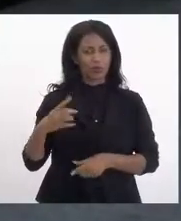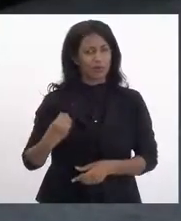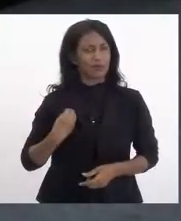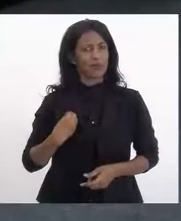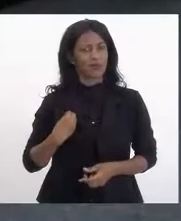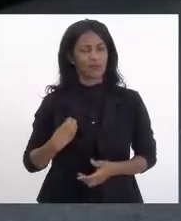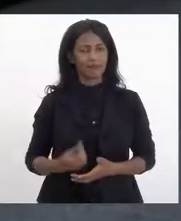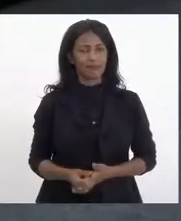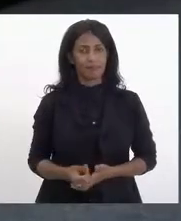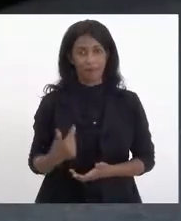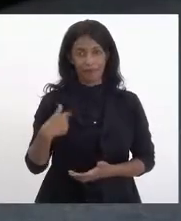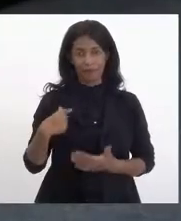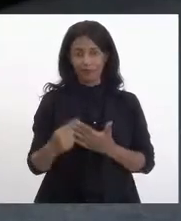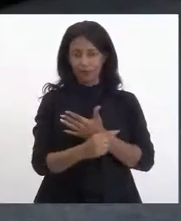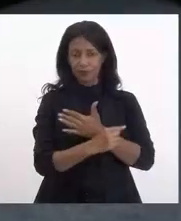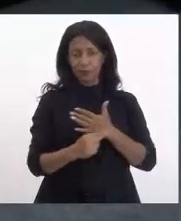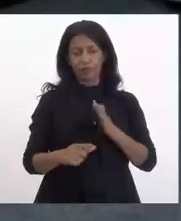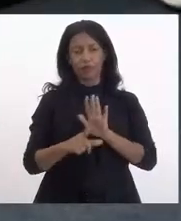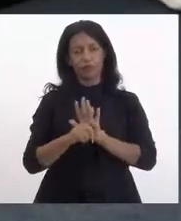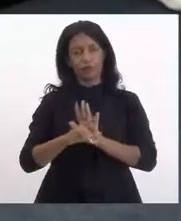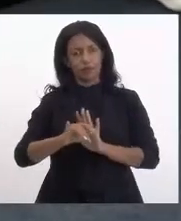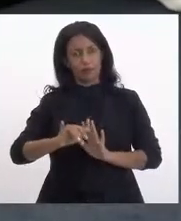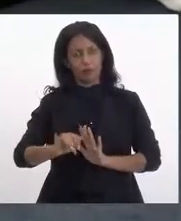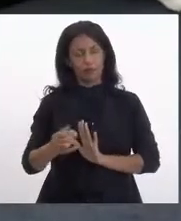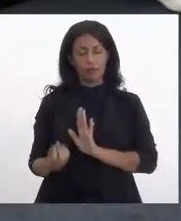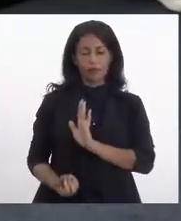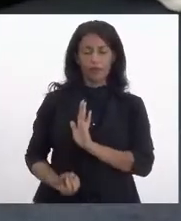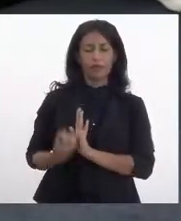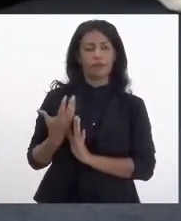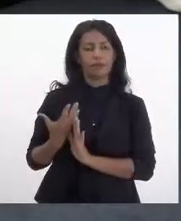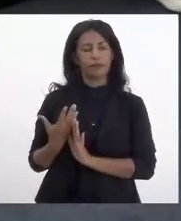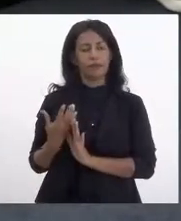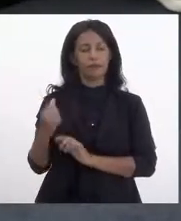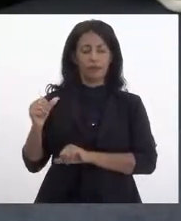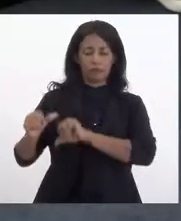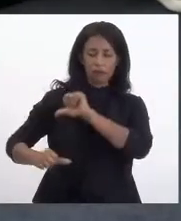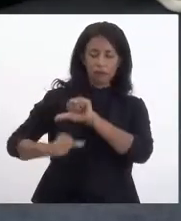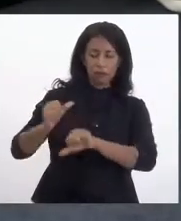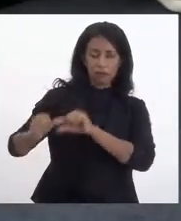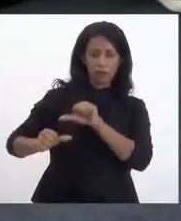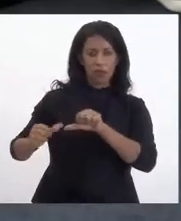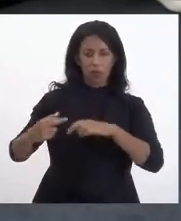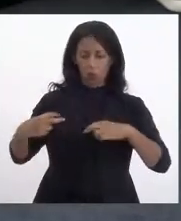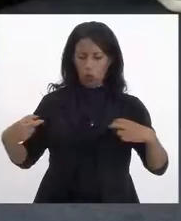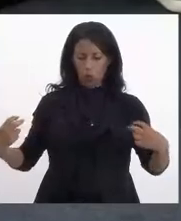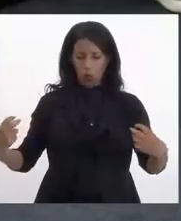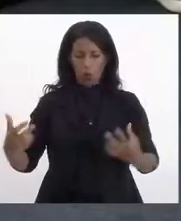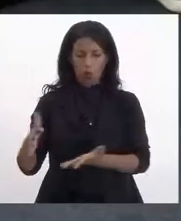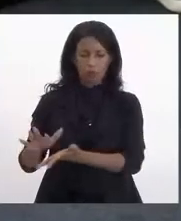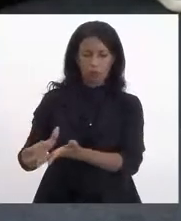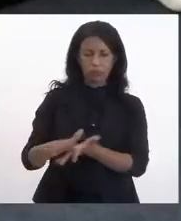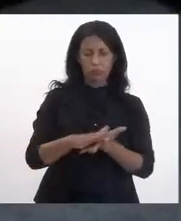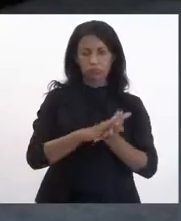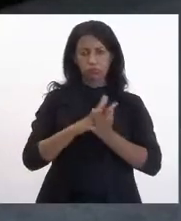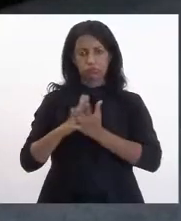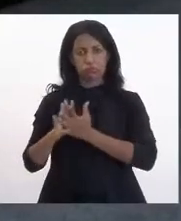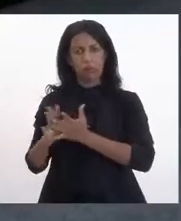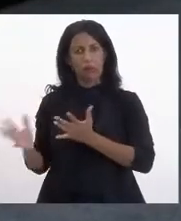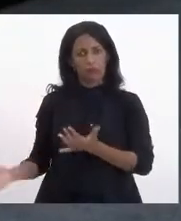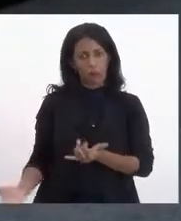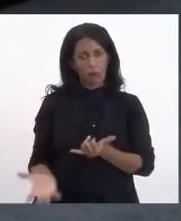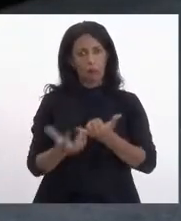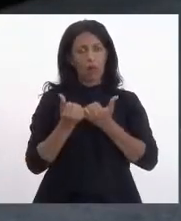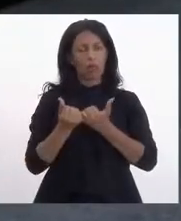vida. Eu sou autora de uma lei que criou, que tornou as rodas de samba patrimônio cultural